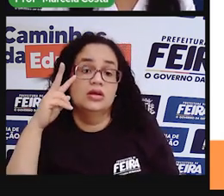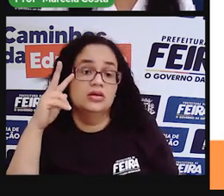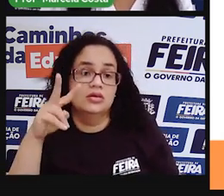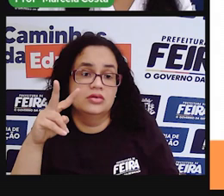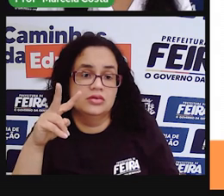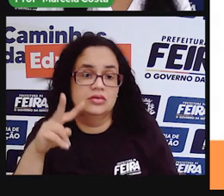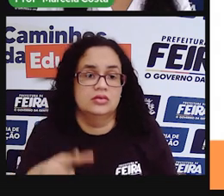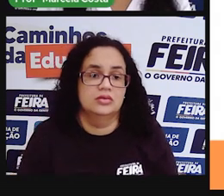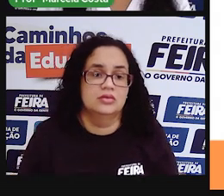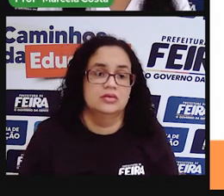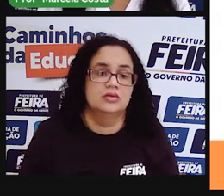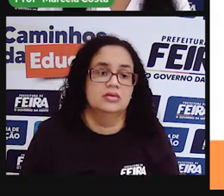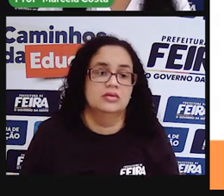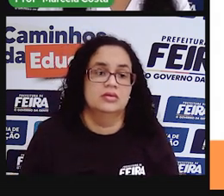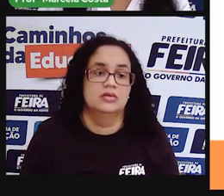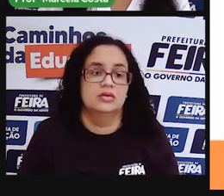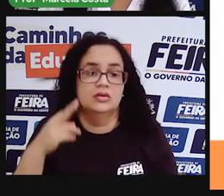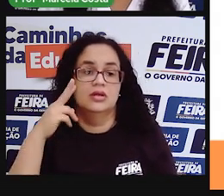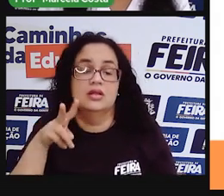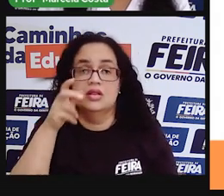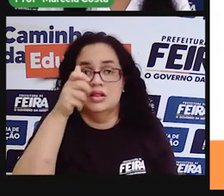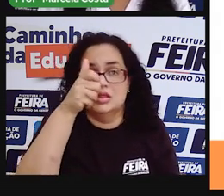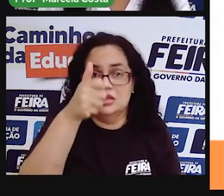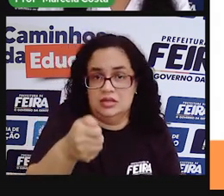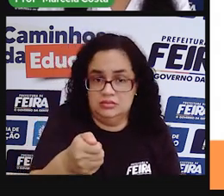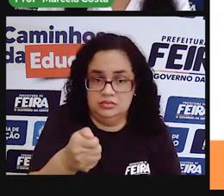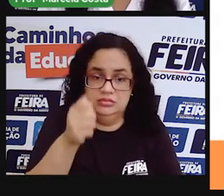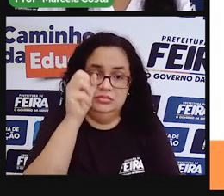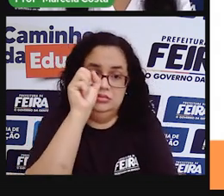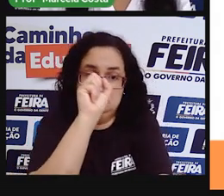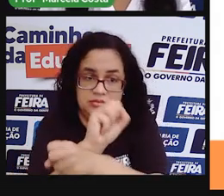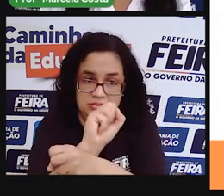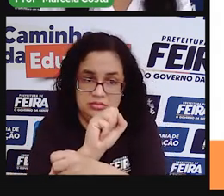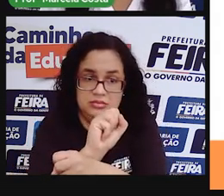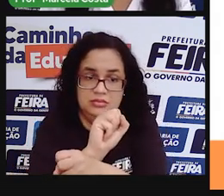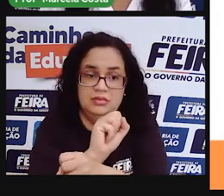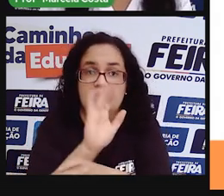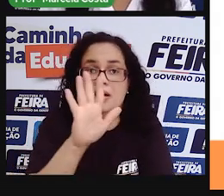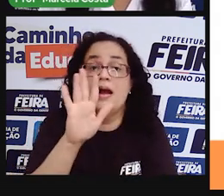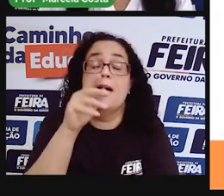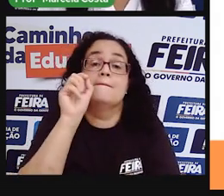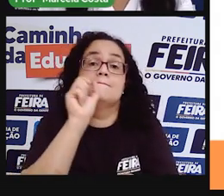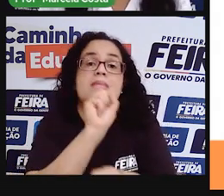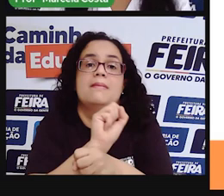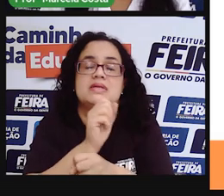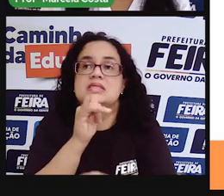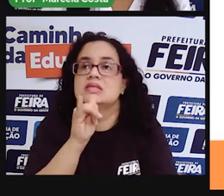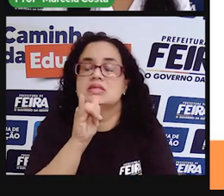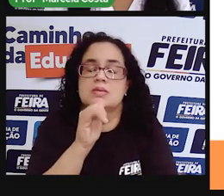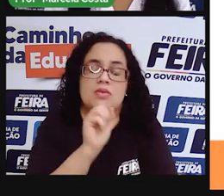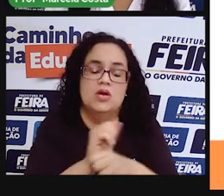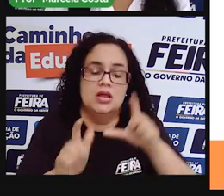do YouTube, e aí você vai lá e clica nesse botão e pausa.